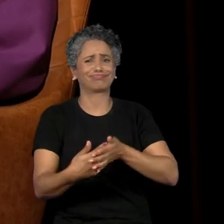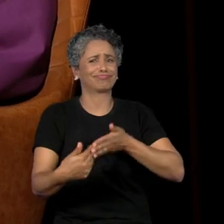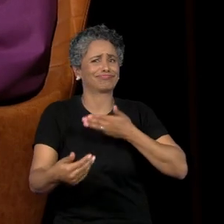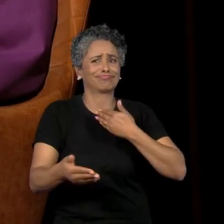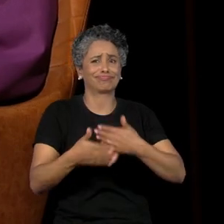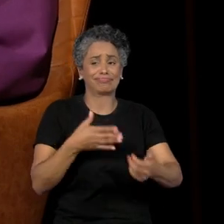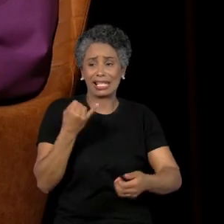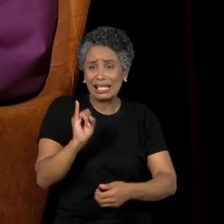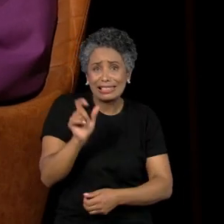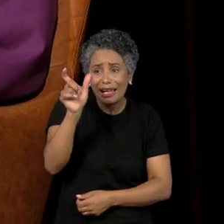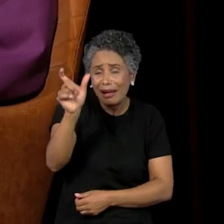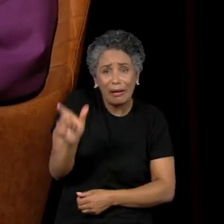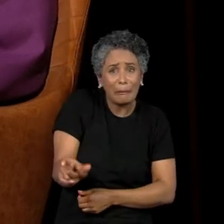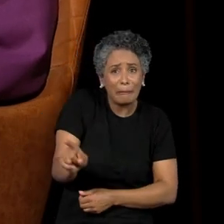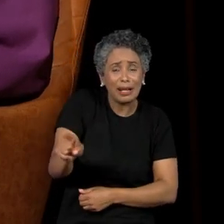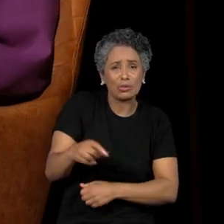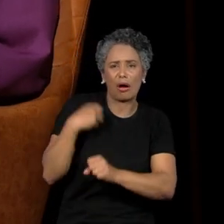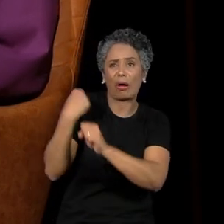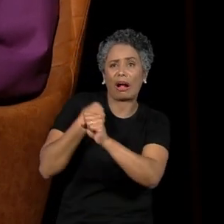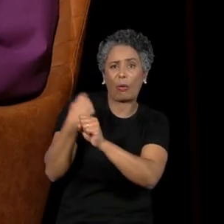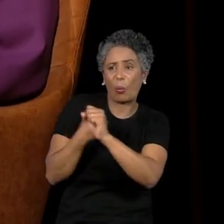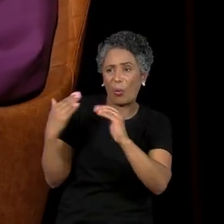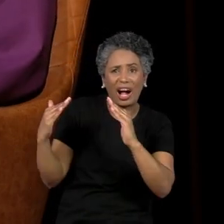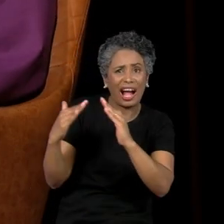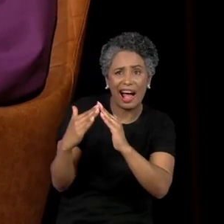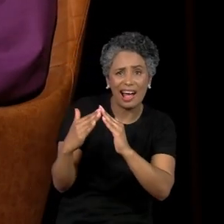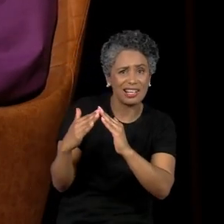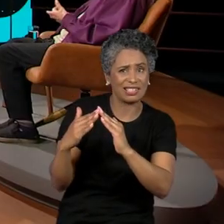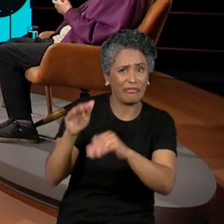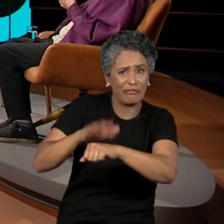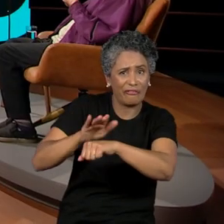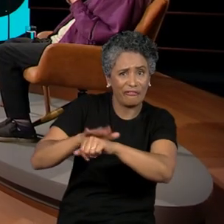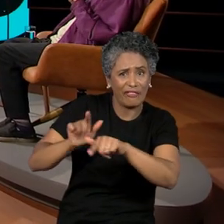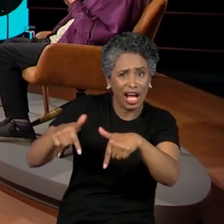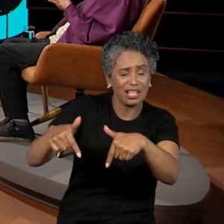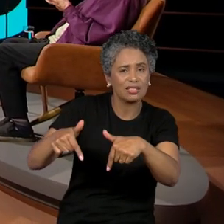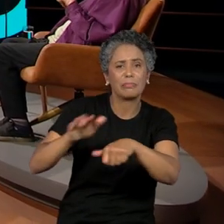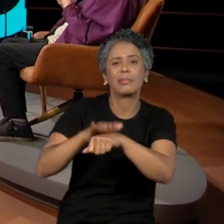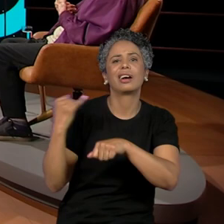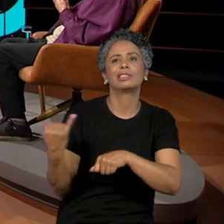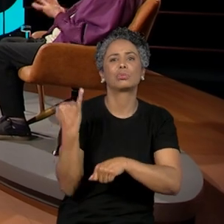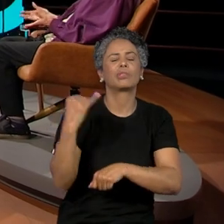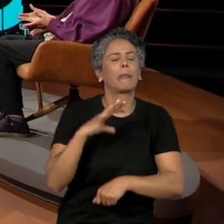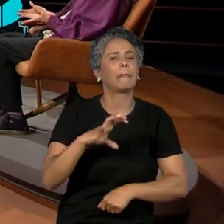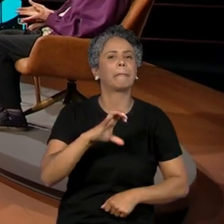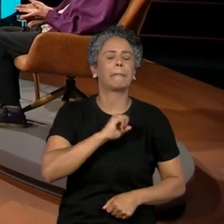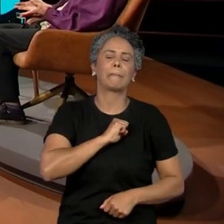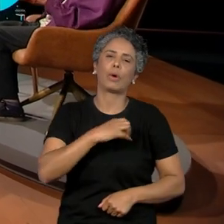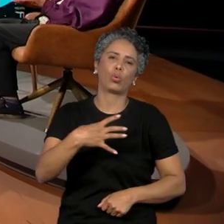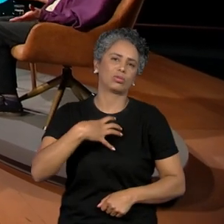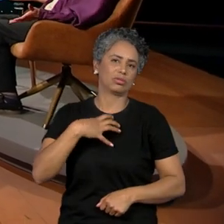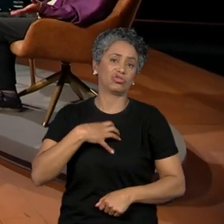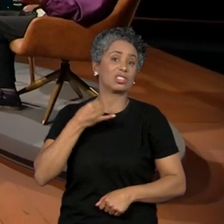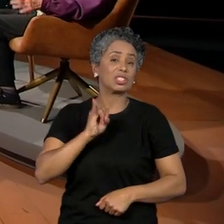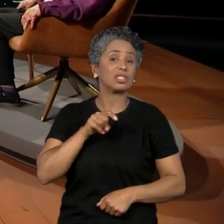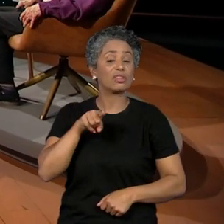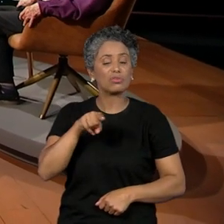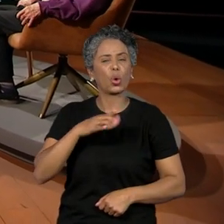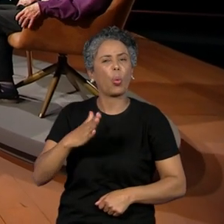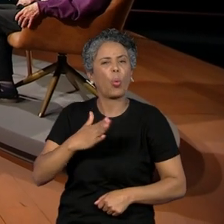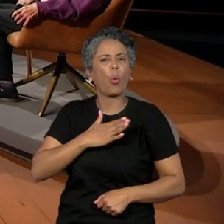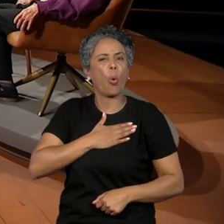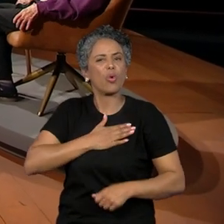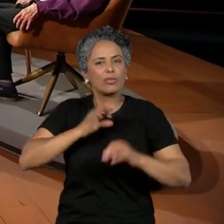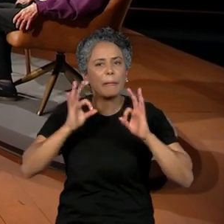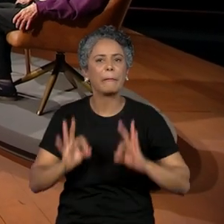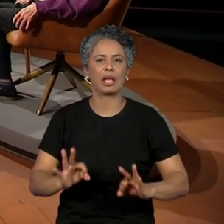você faz com paixão, se você faz com disciplina, se você faz gostando daquilo que você está fazendo, claro que você vai